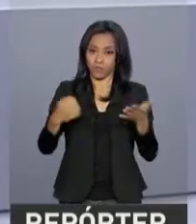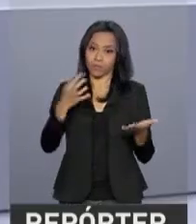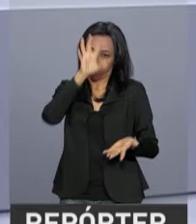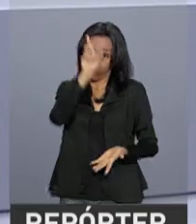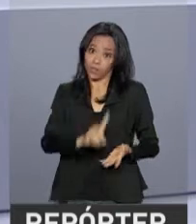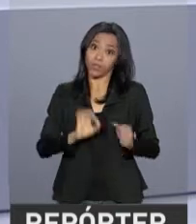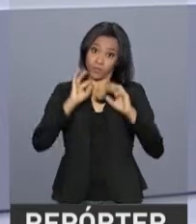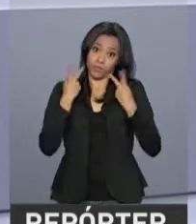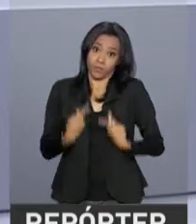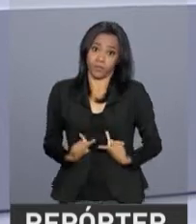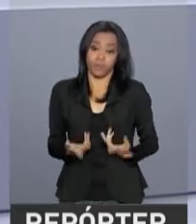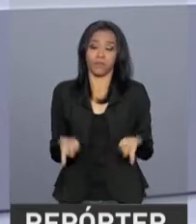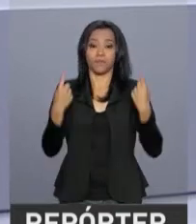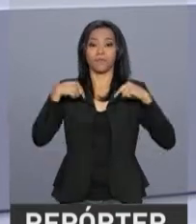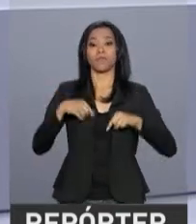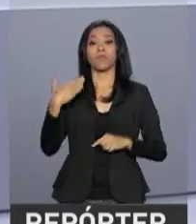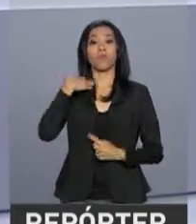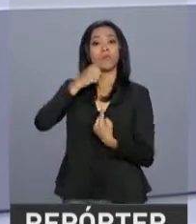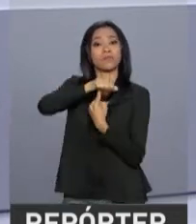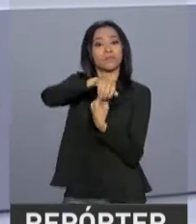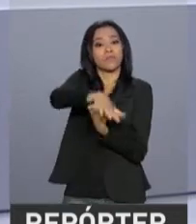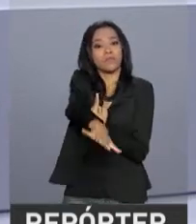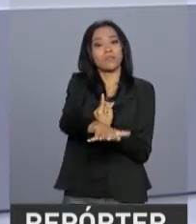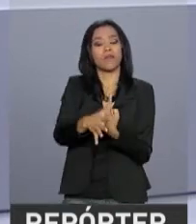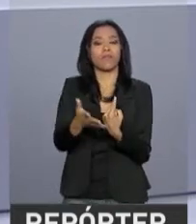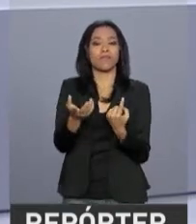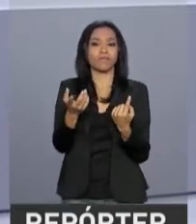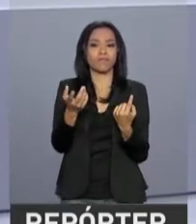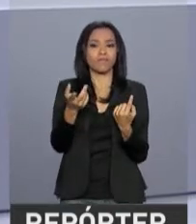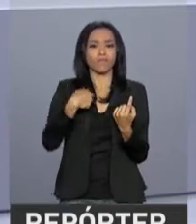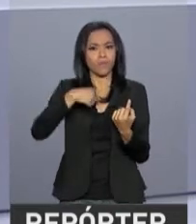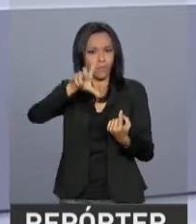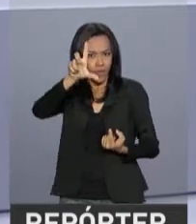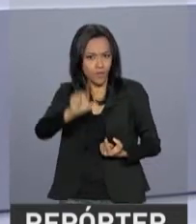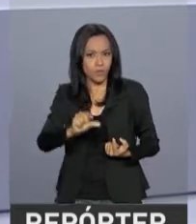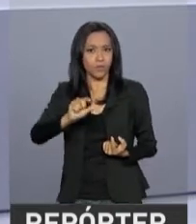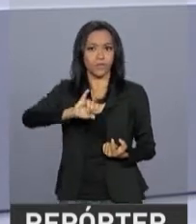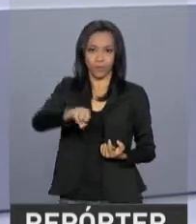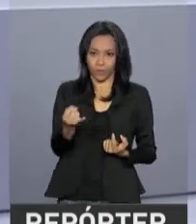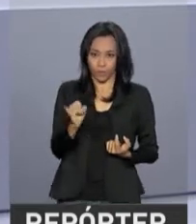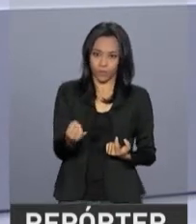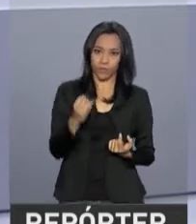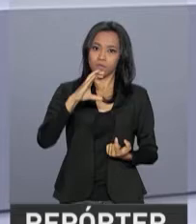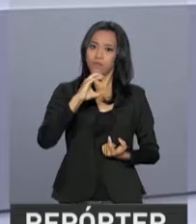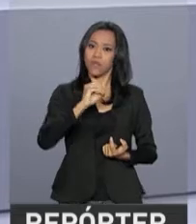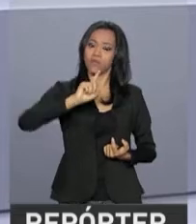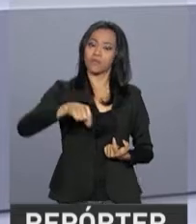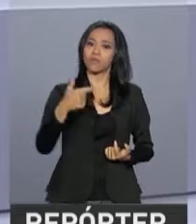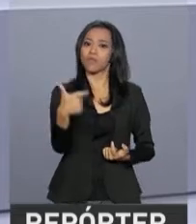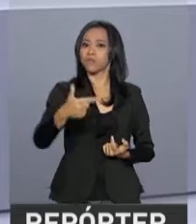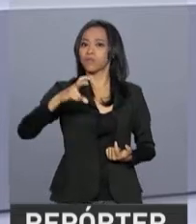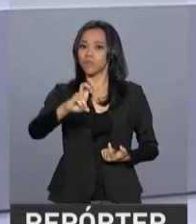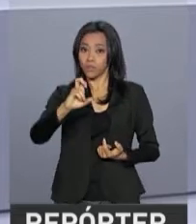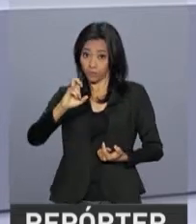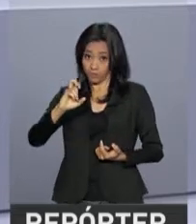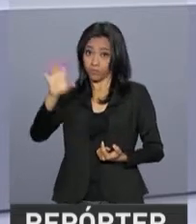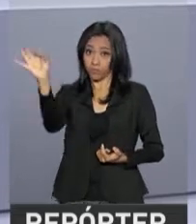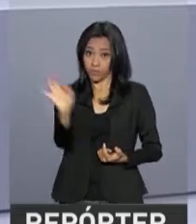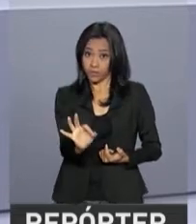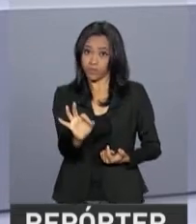o banco central chegou a discutir uma redução na taxa básica de juros em 0,25 ponto percentual